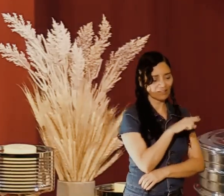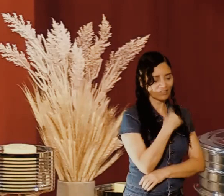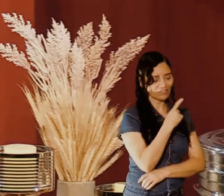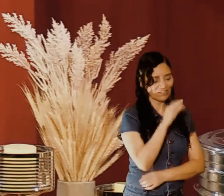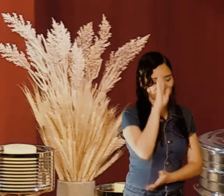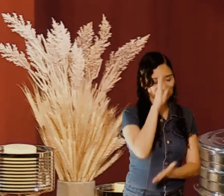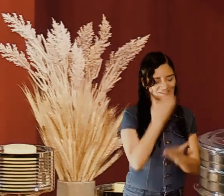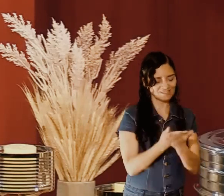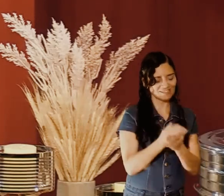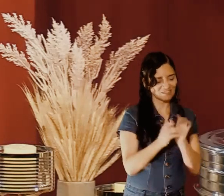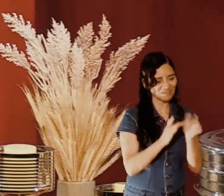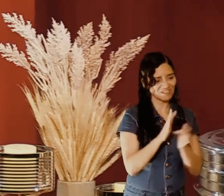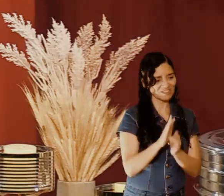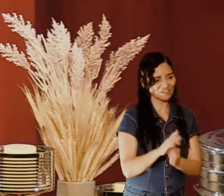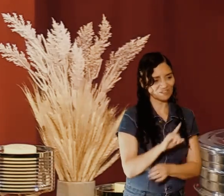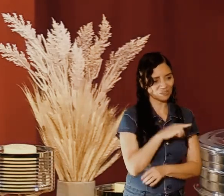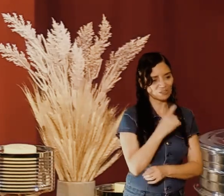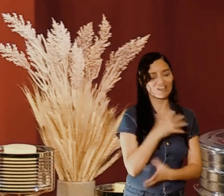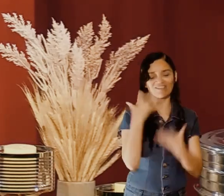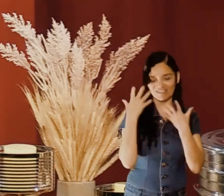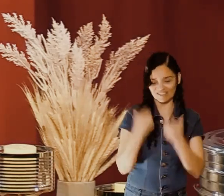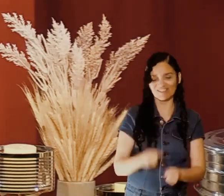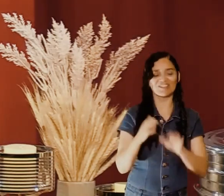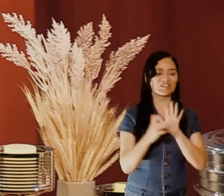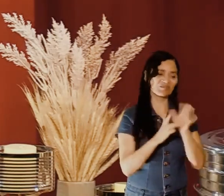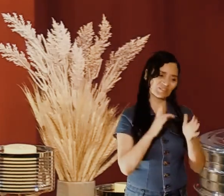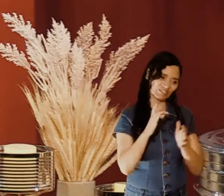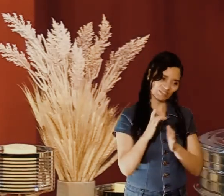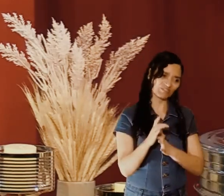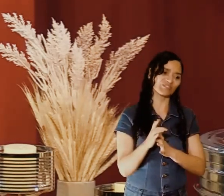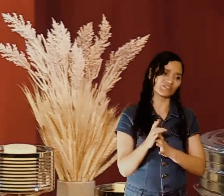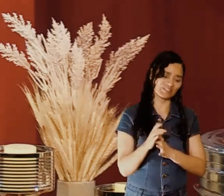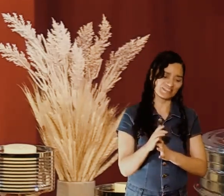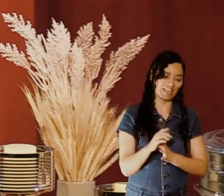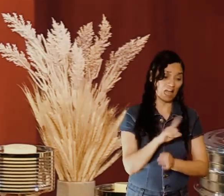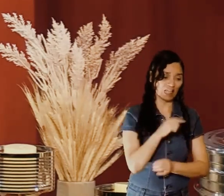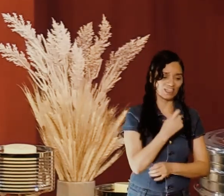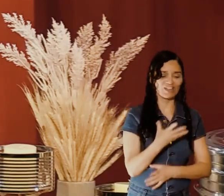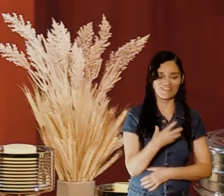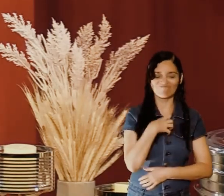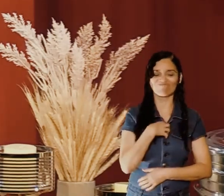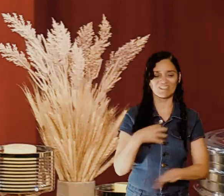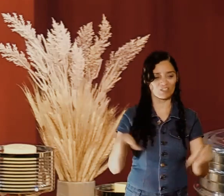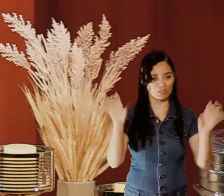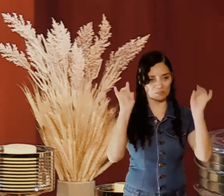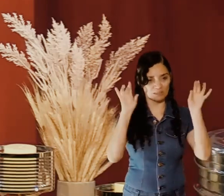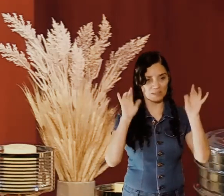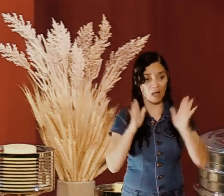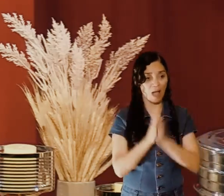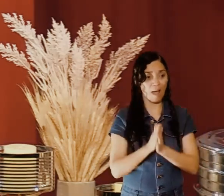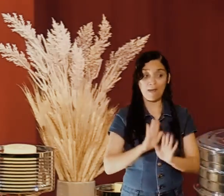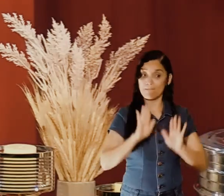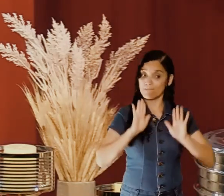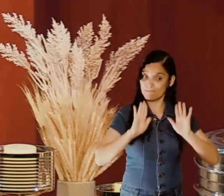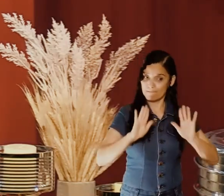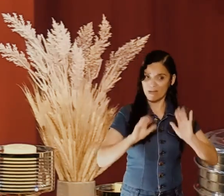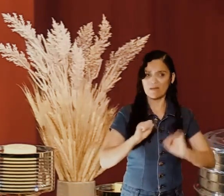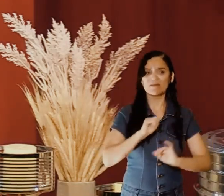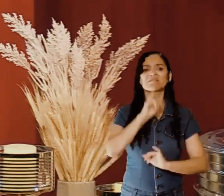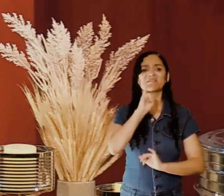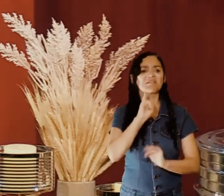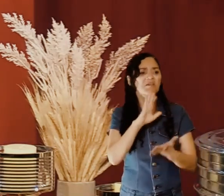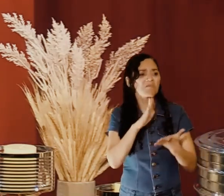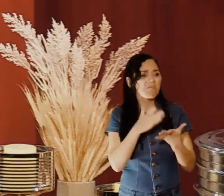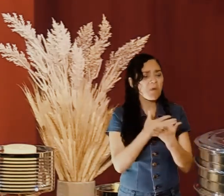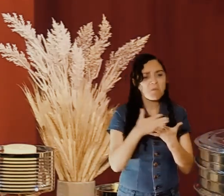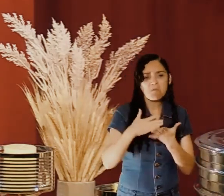termos recebido o Salvador. Se você está aqui e ainda não recebeu, não